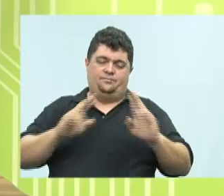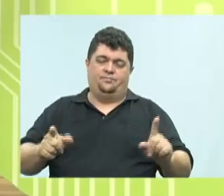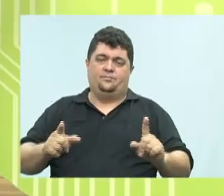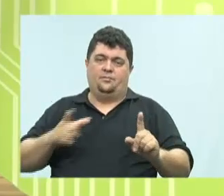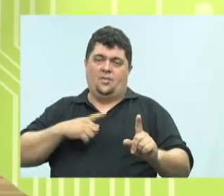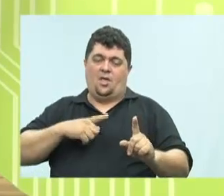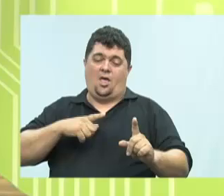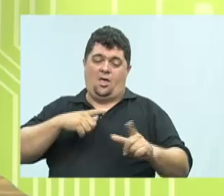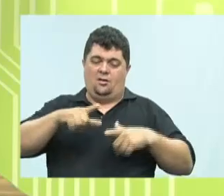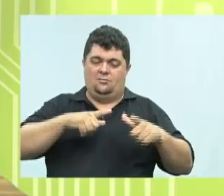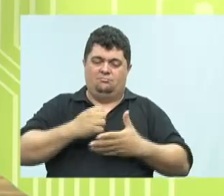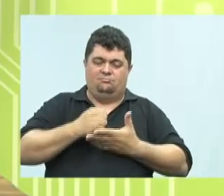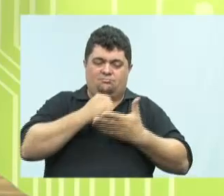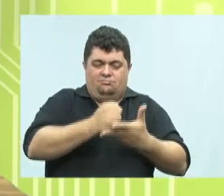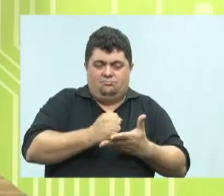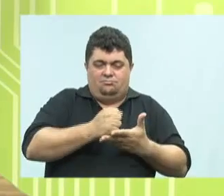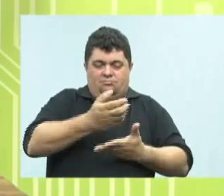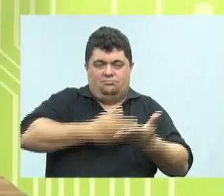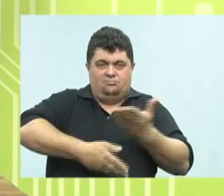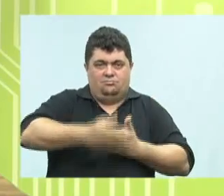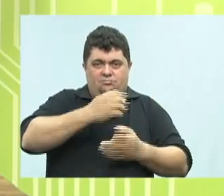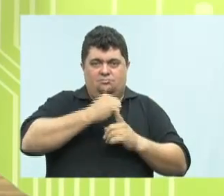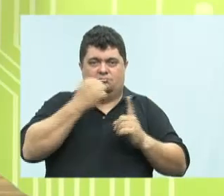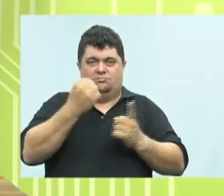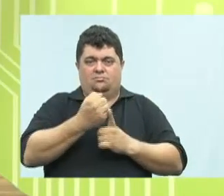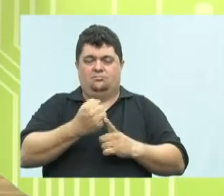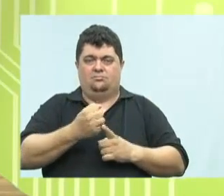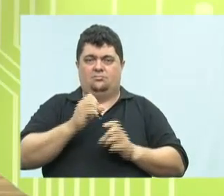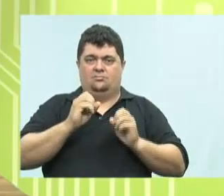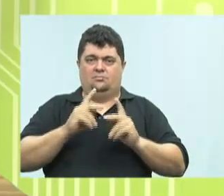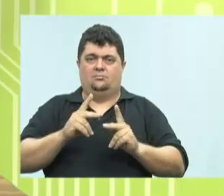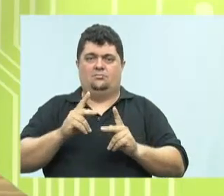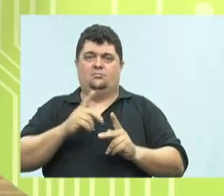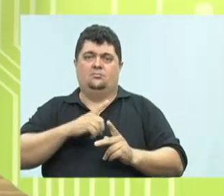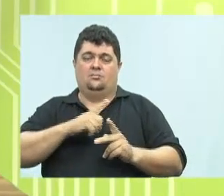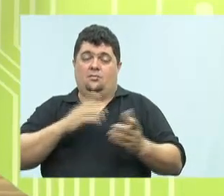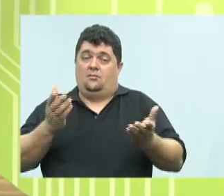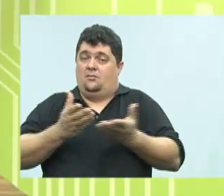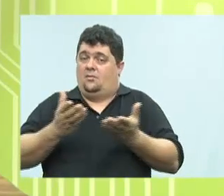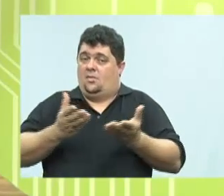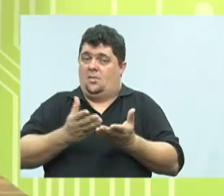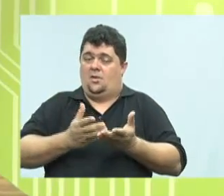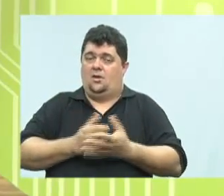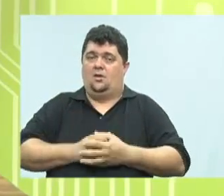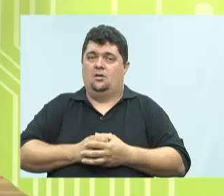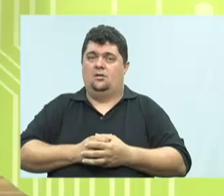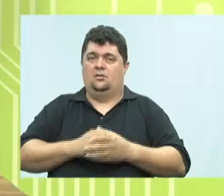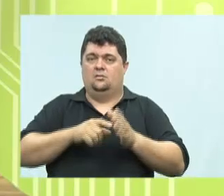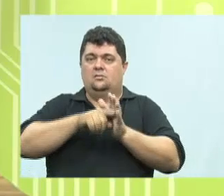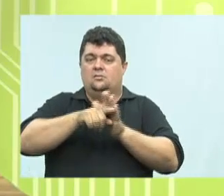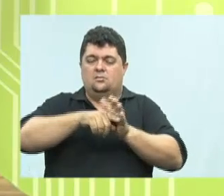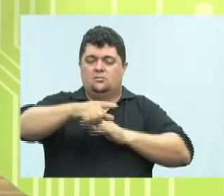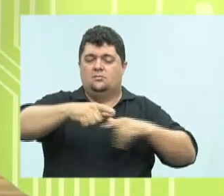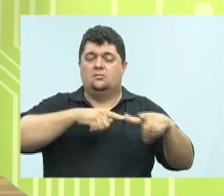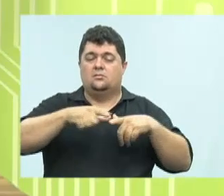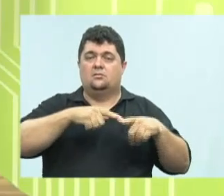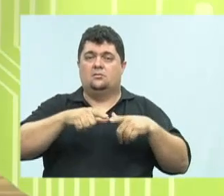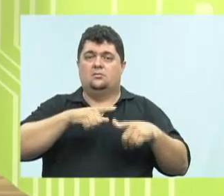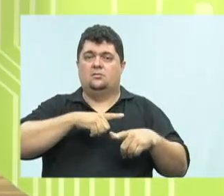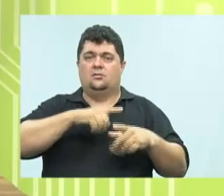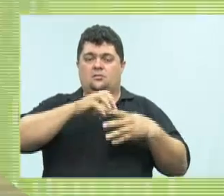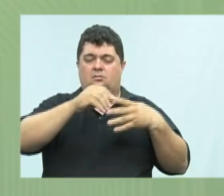essa intervenção na realidade social, correto? Então, nós temos aqui, como pesquisa participante,